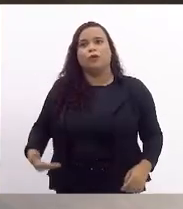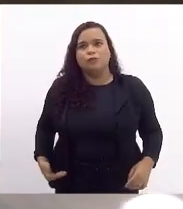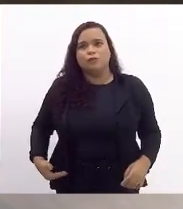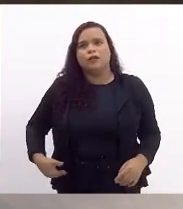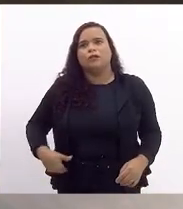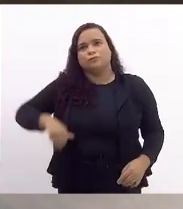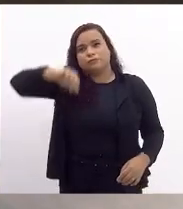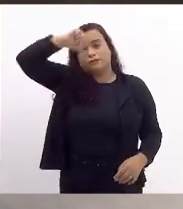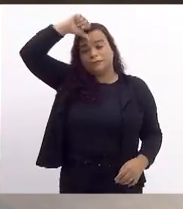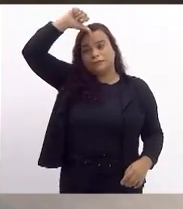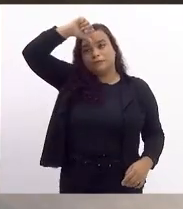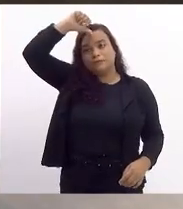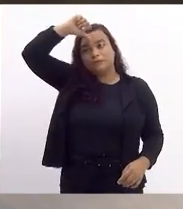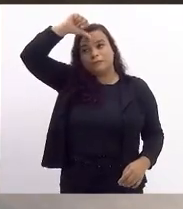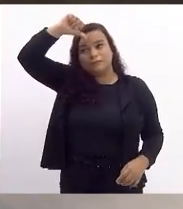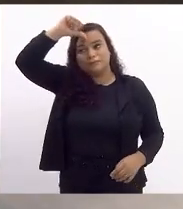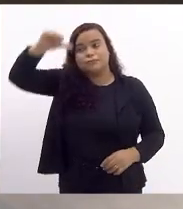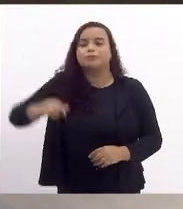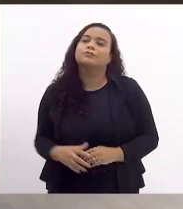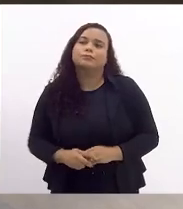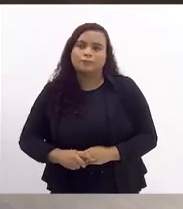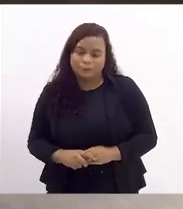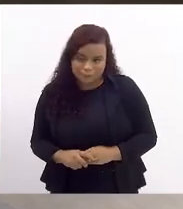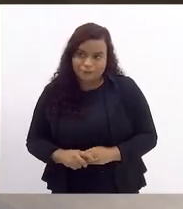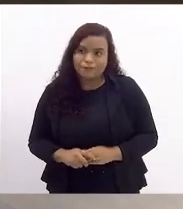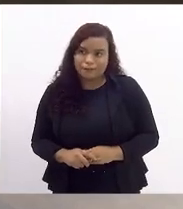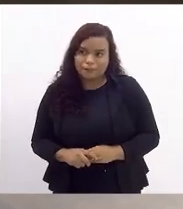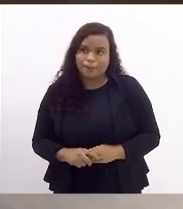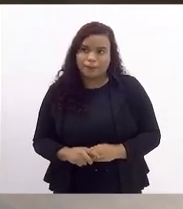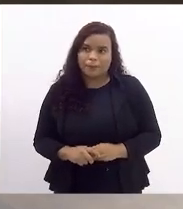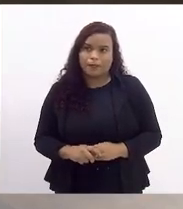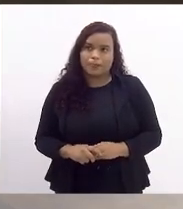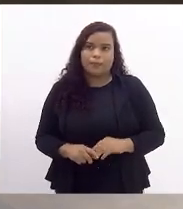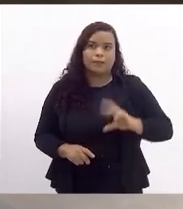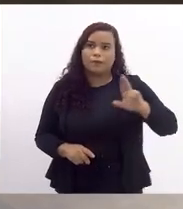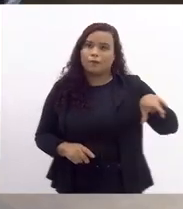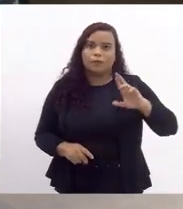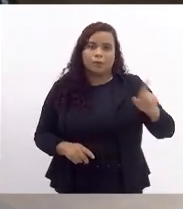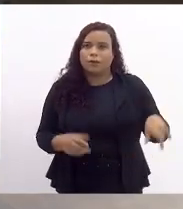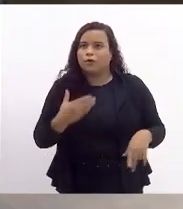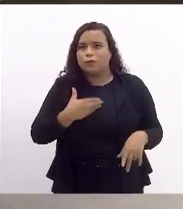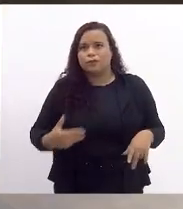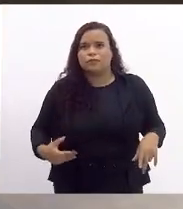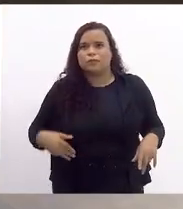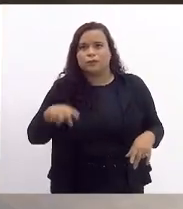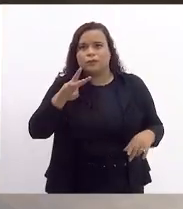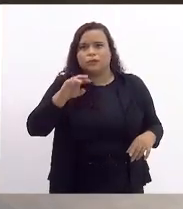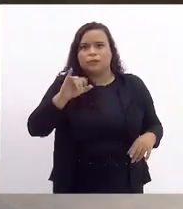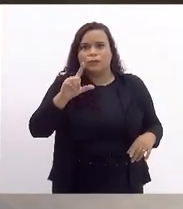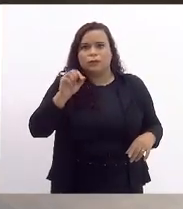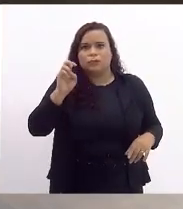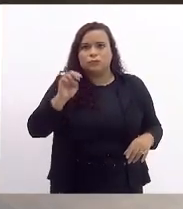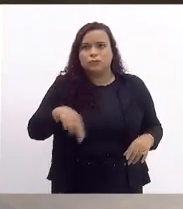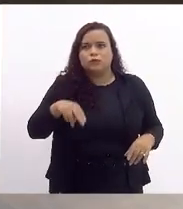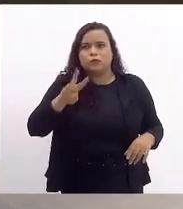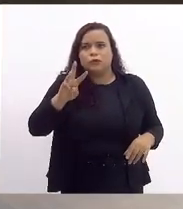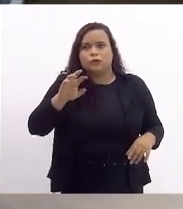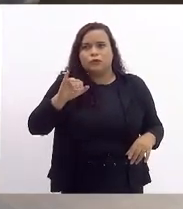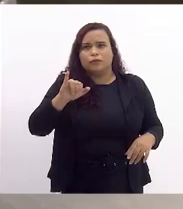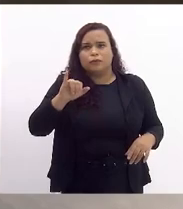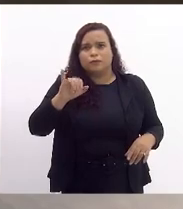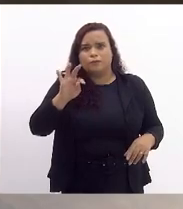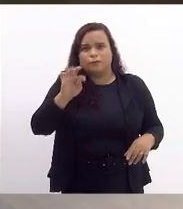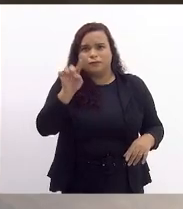e é por causa dessa realidade não foi não foi governo Wilson vício do Qual o governador pode castelo